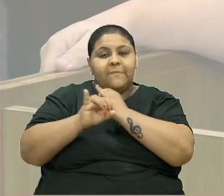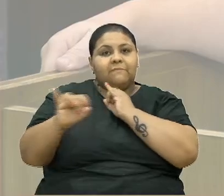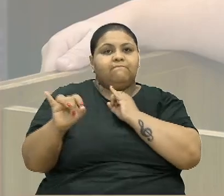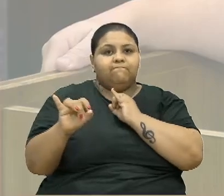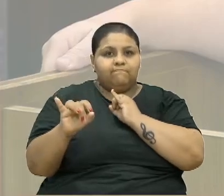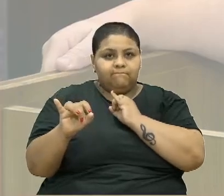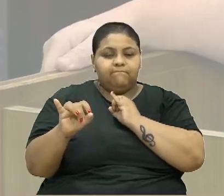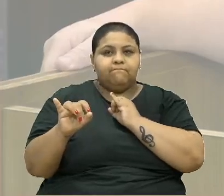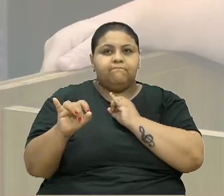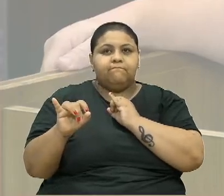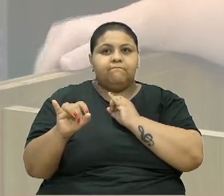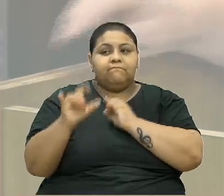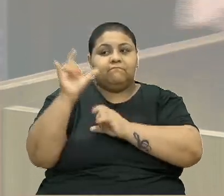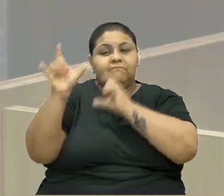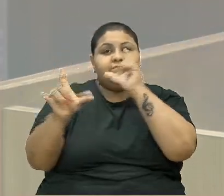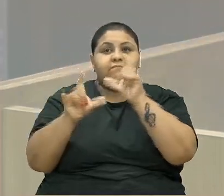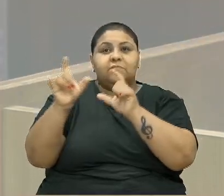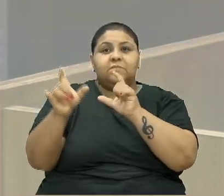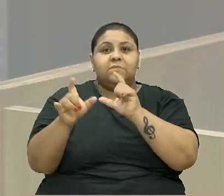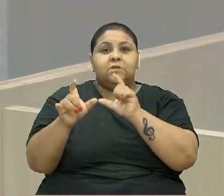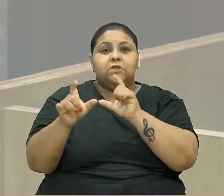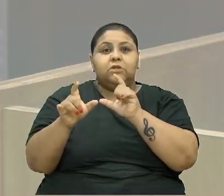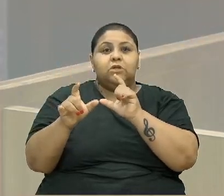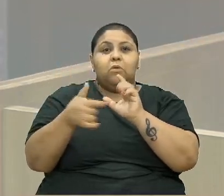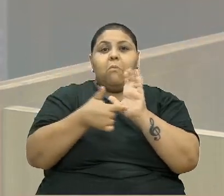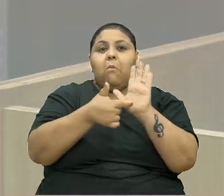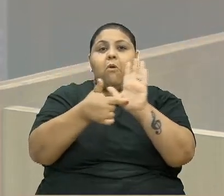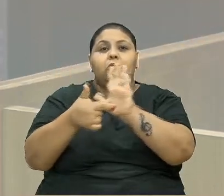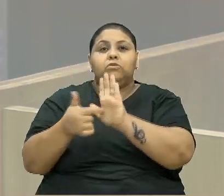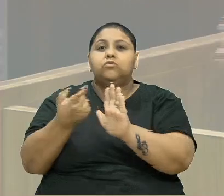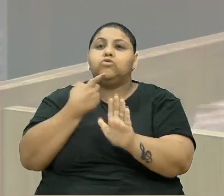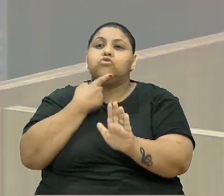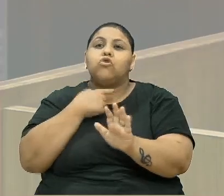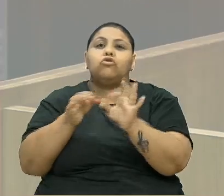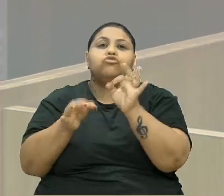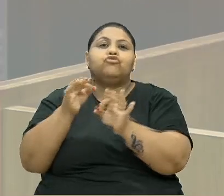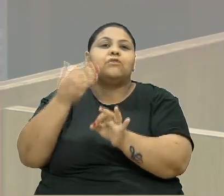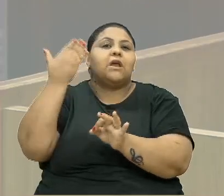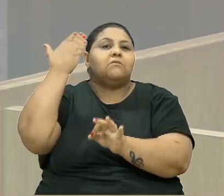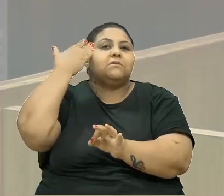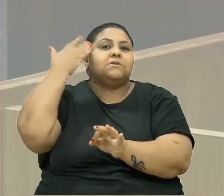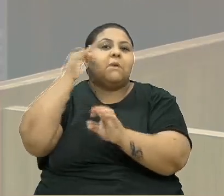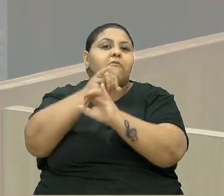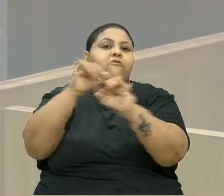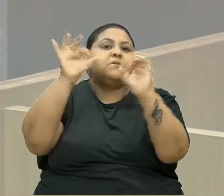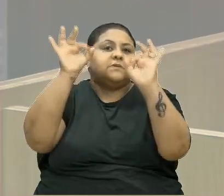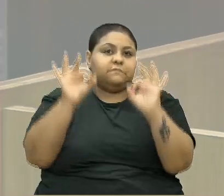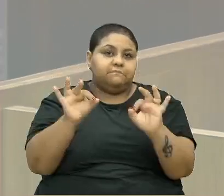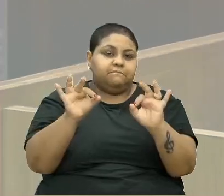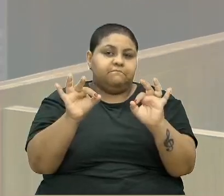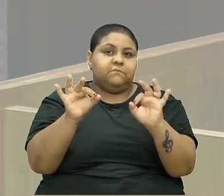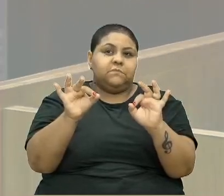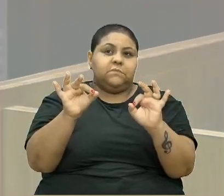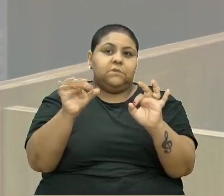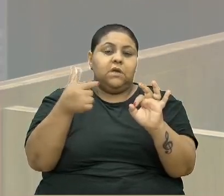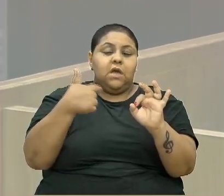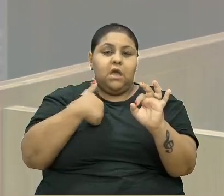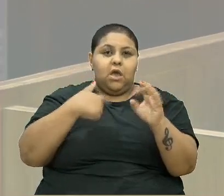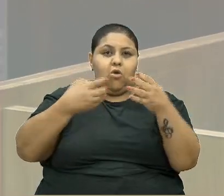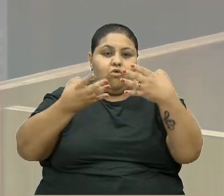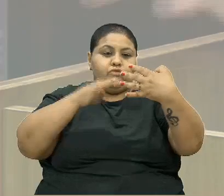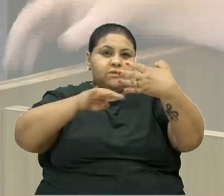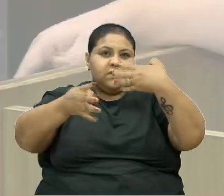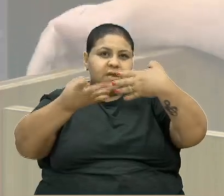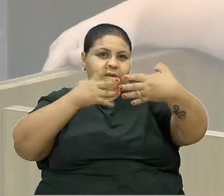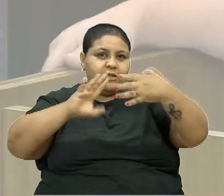né, que as pessoas gostam de julgar sem saber. Então, como tenho transparência do meu mandato